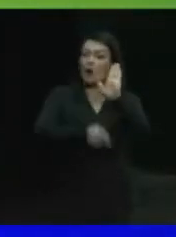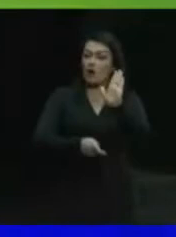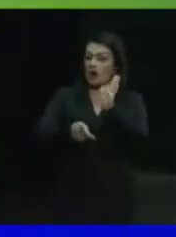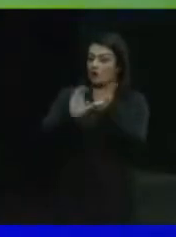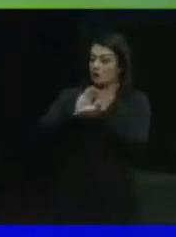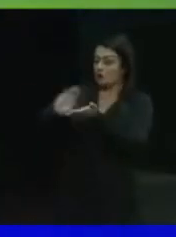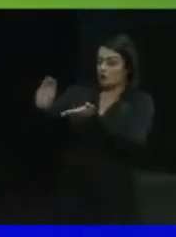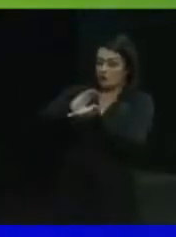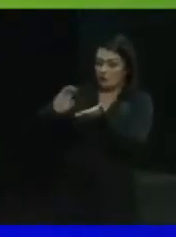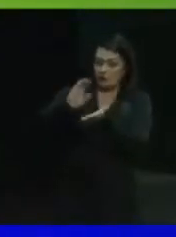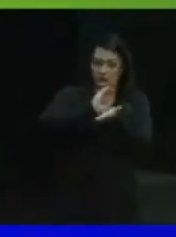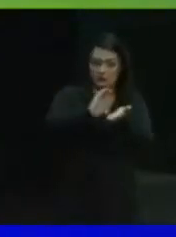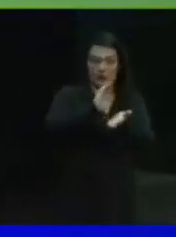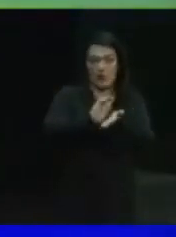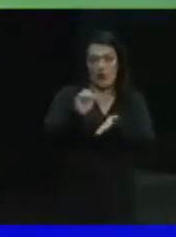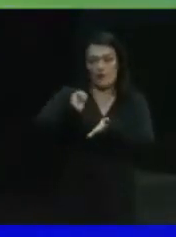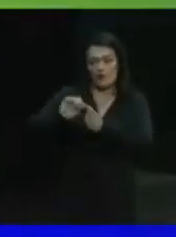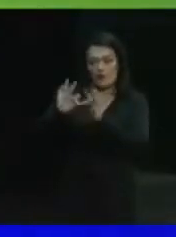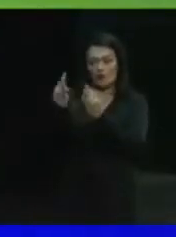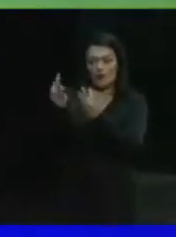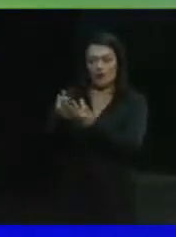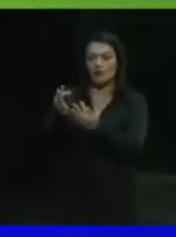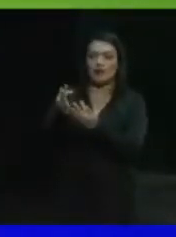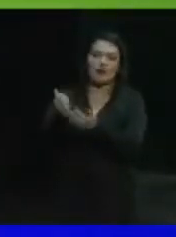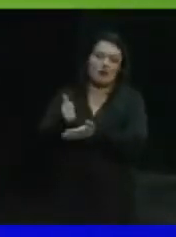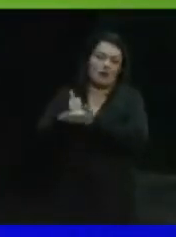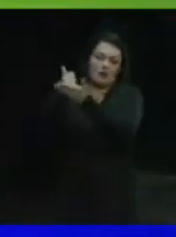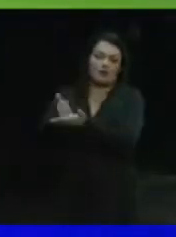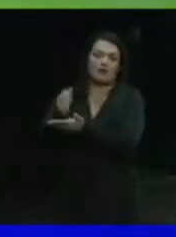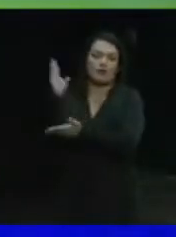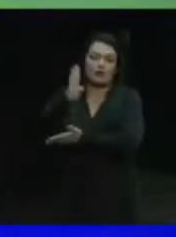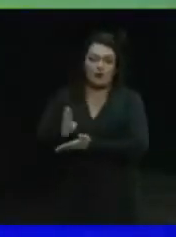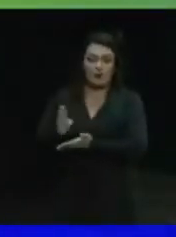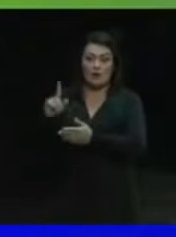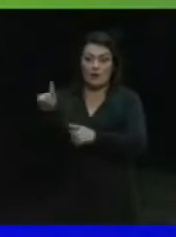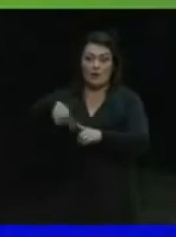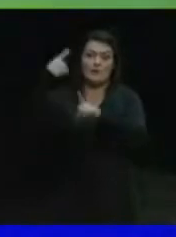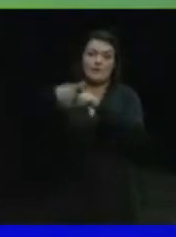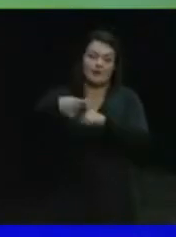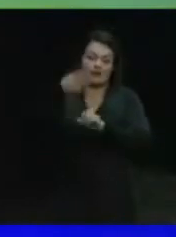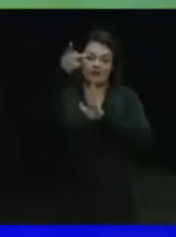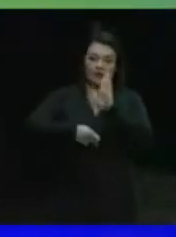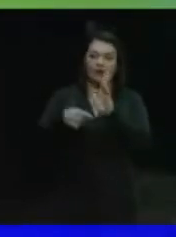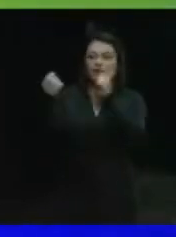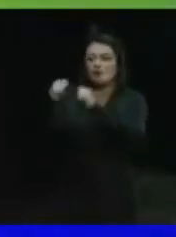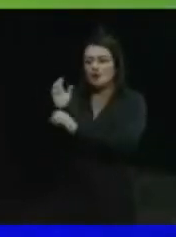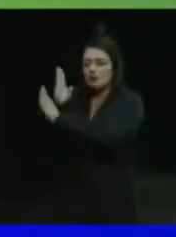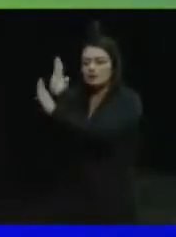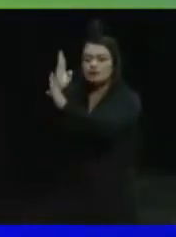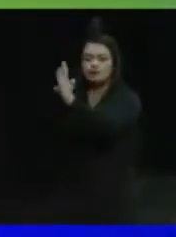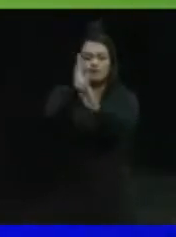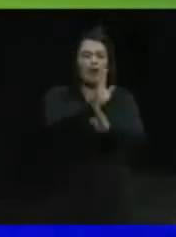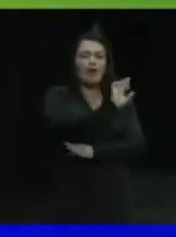renda, como o Bolsa Família ou o Auxílio Brasil. Precisamos identificar o que